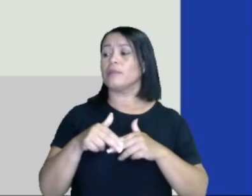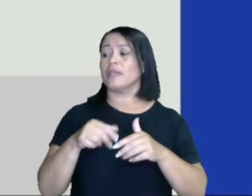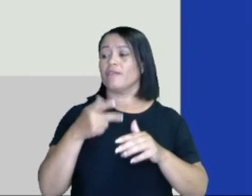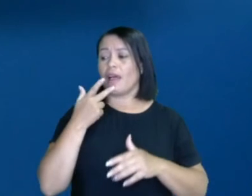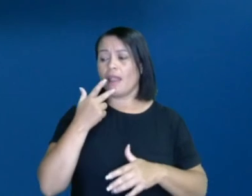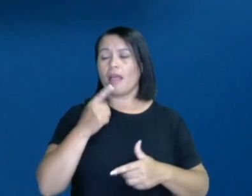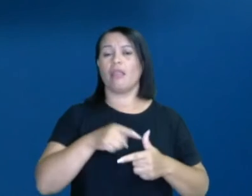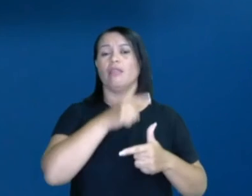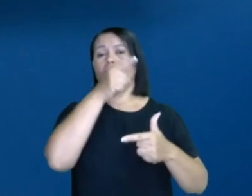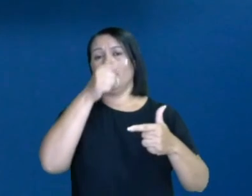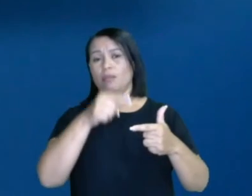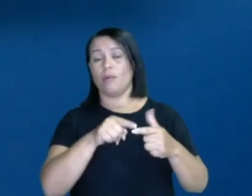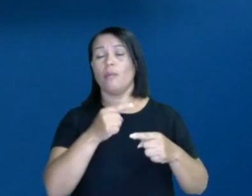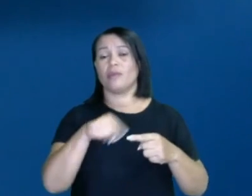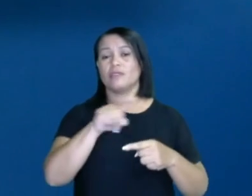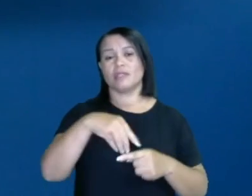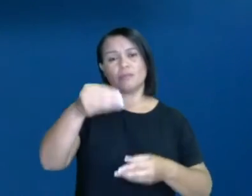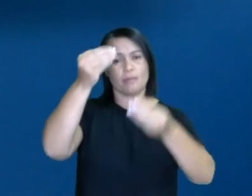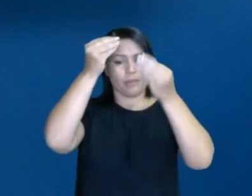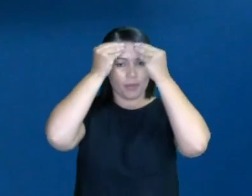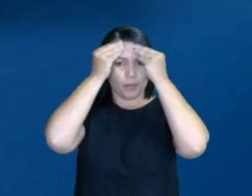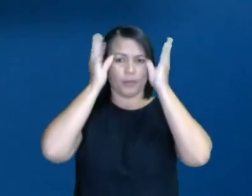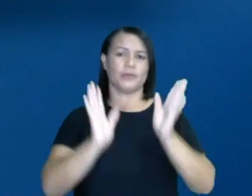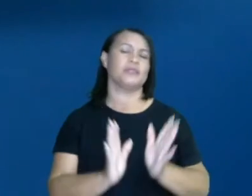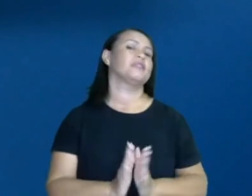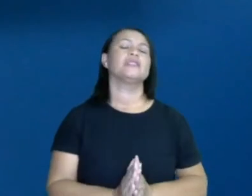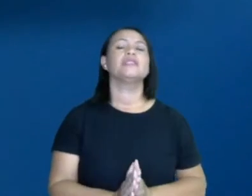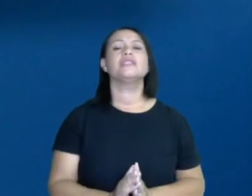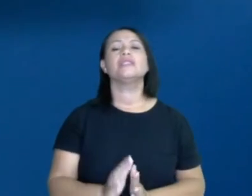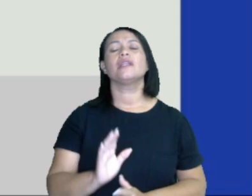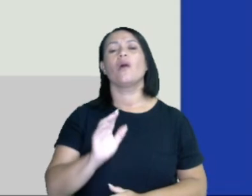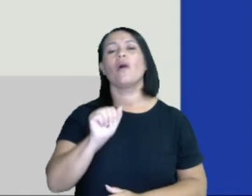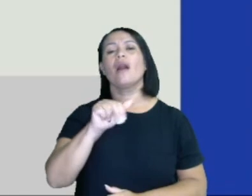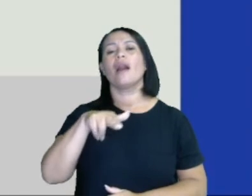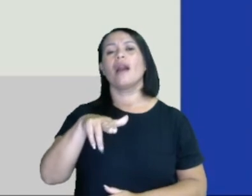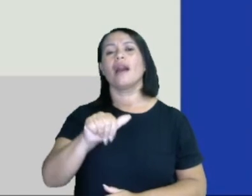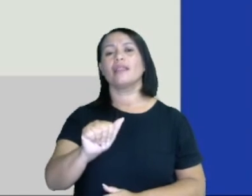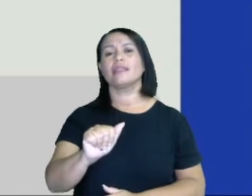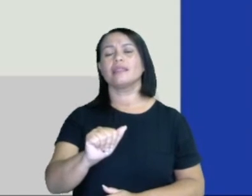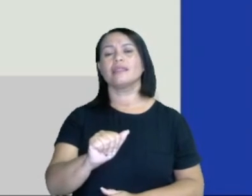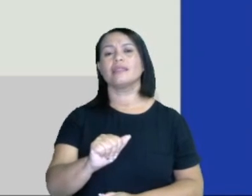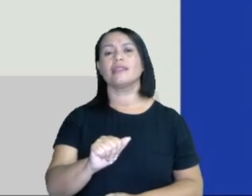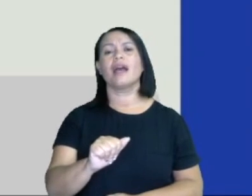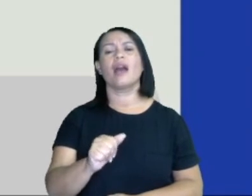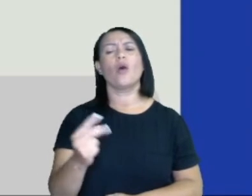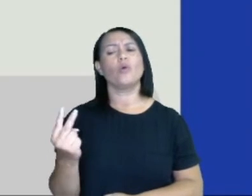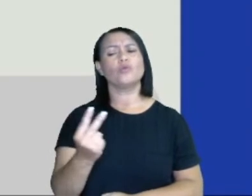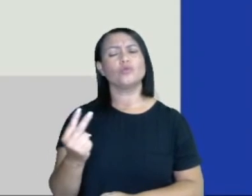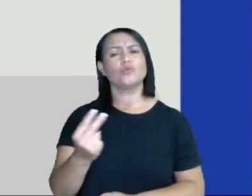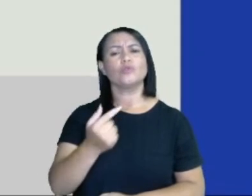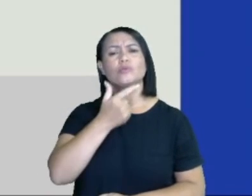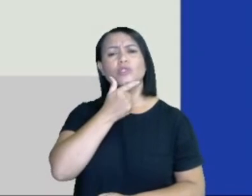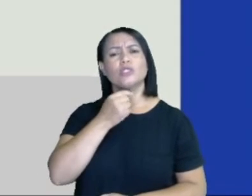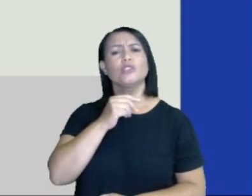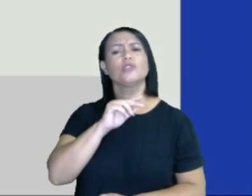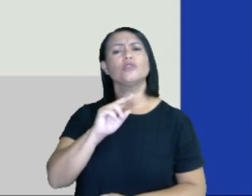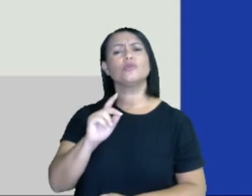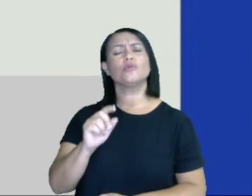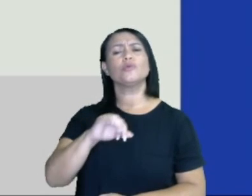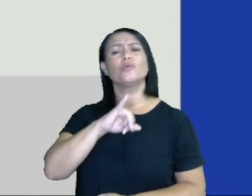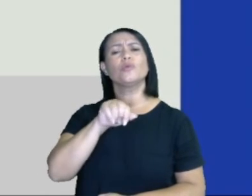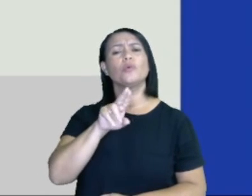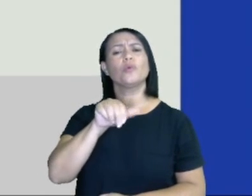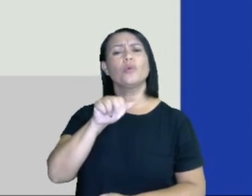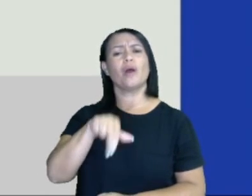isso fique guardado com vocês, certo? Ana e Juan se puseram preocupados.